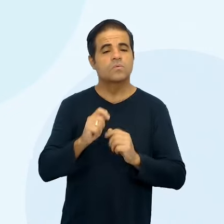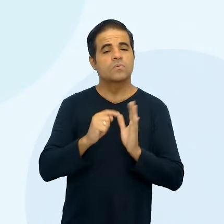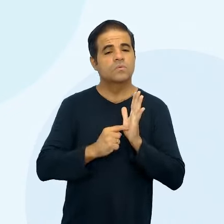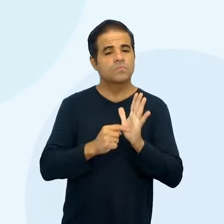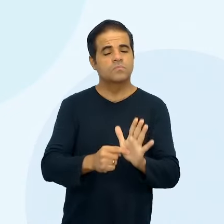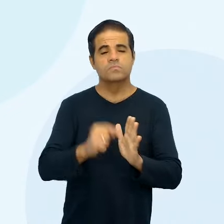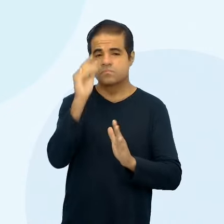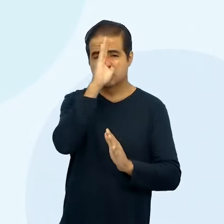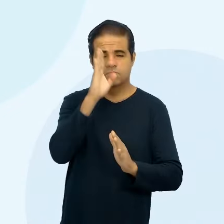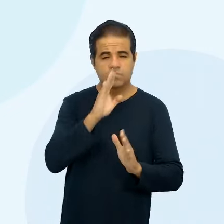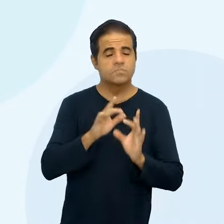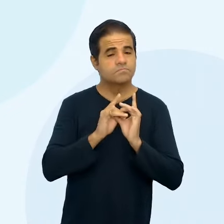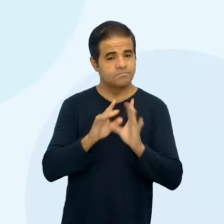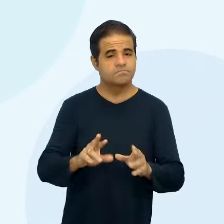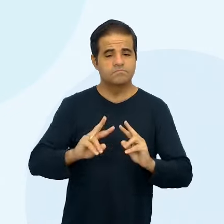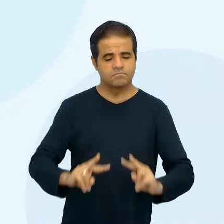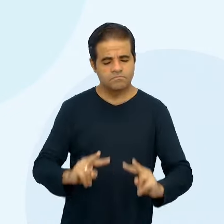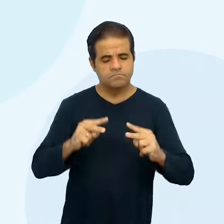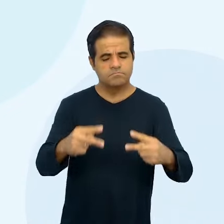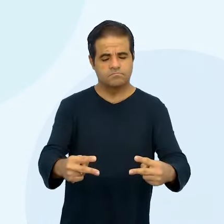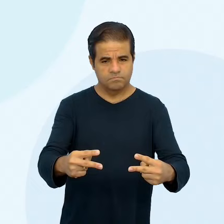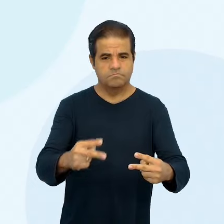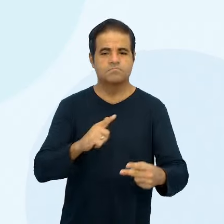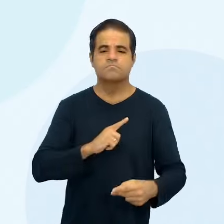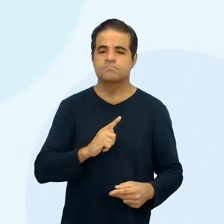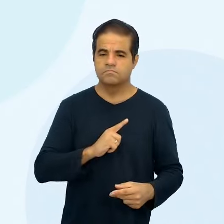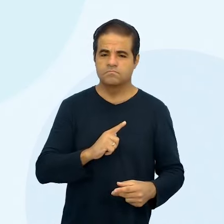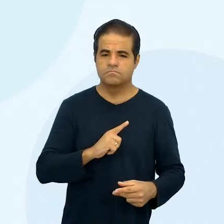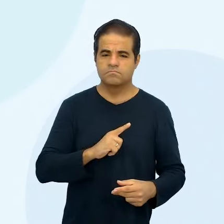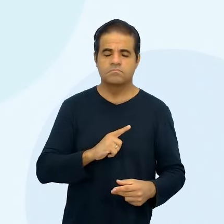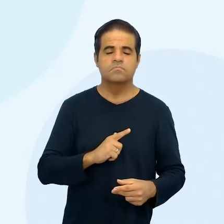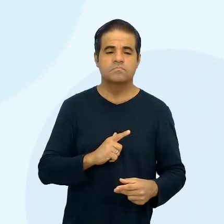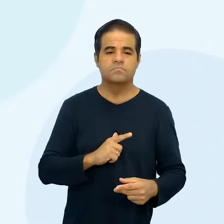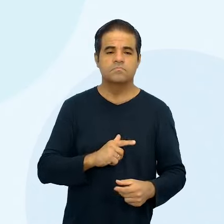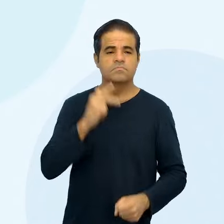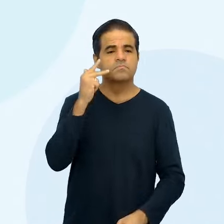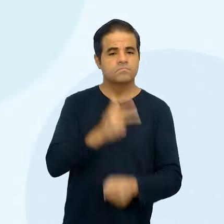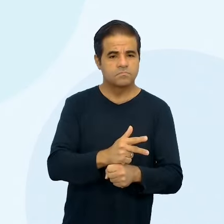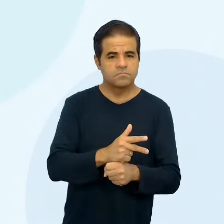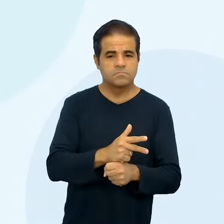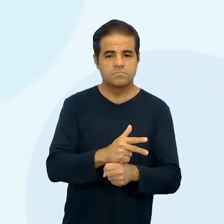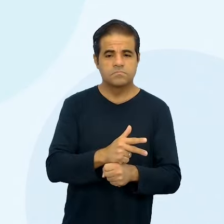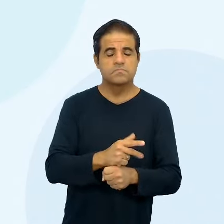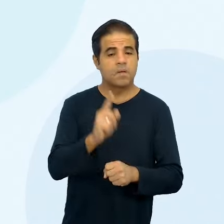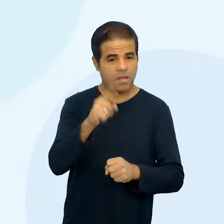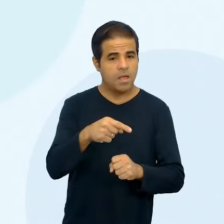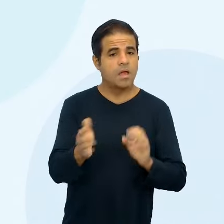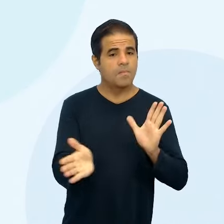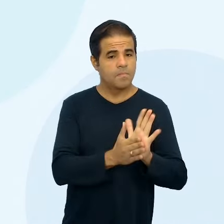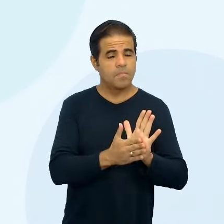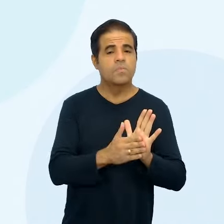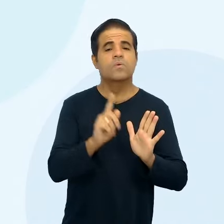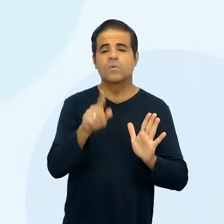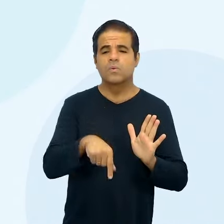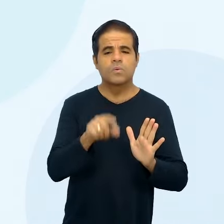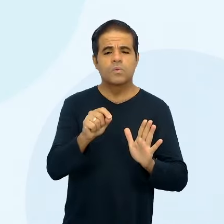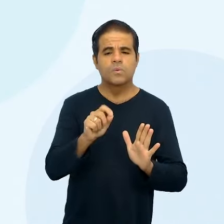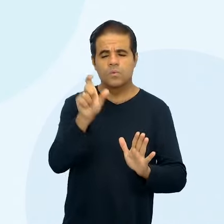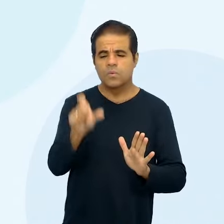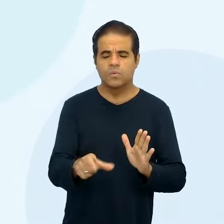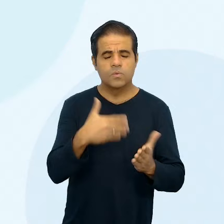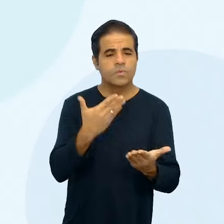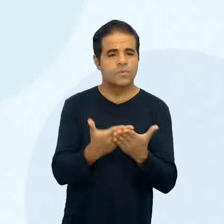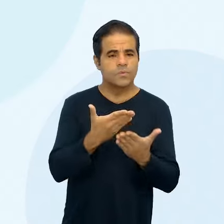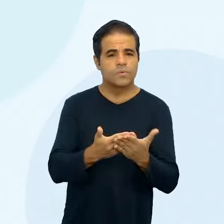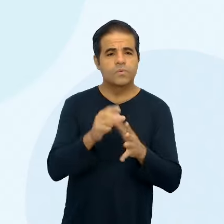está disponível o link, né, para isso e para o vídeo. Então, a proposta é que os estudantes,